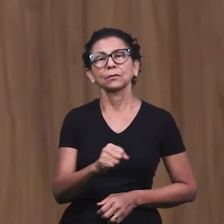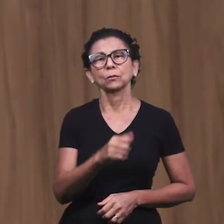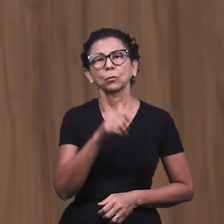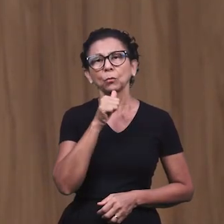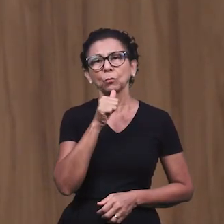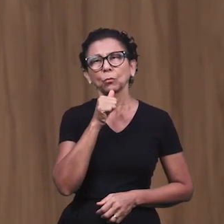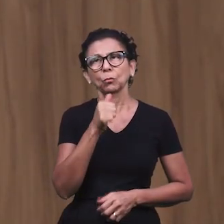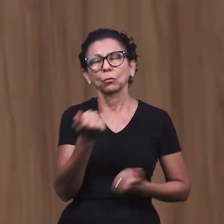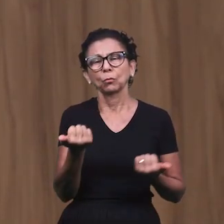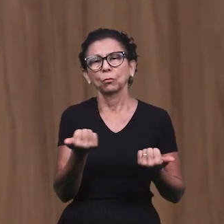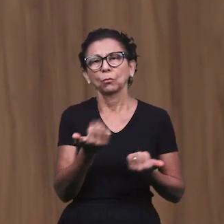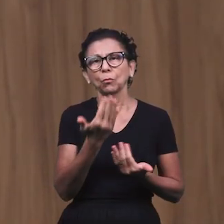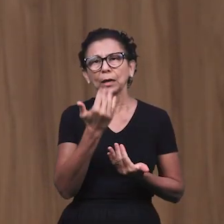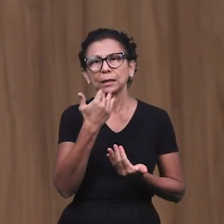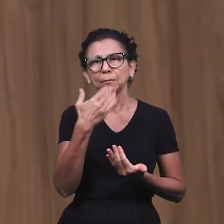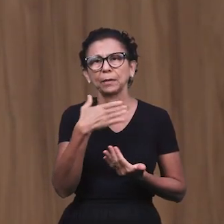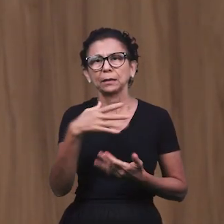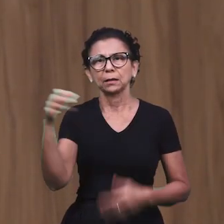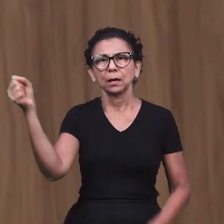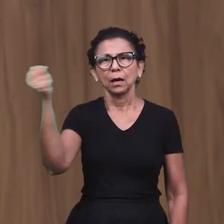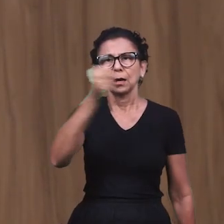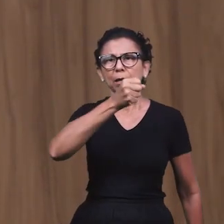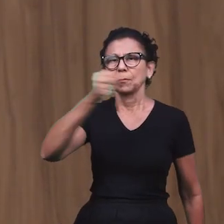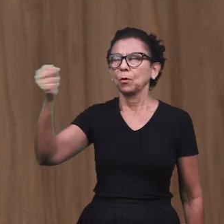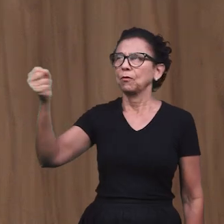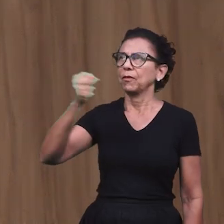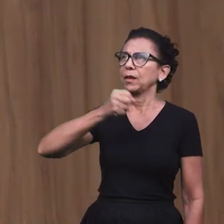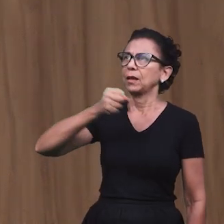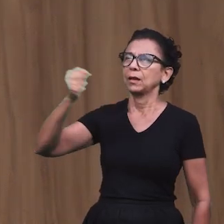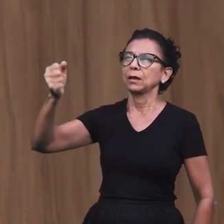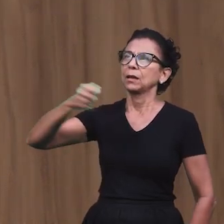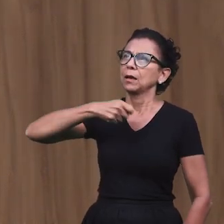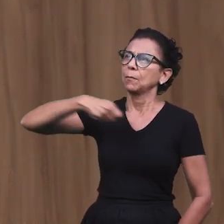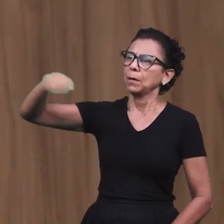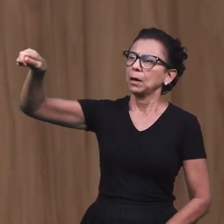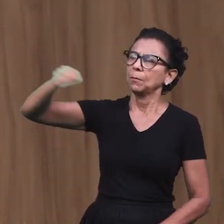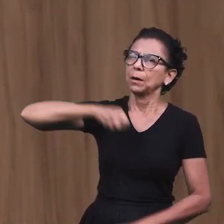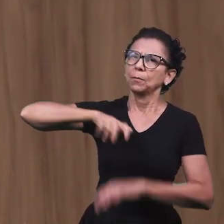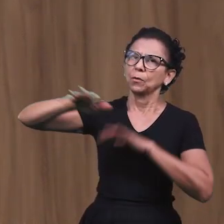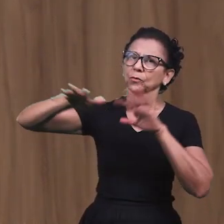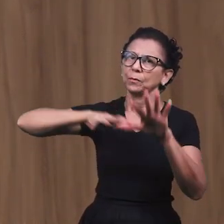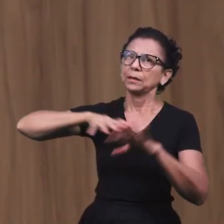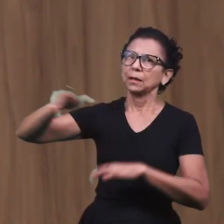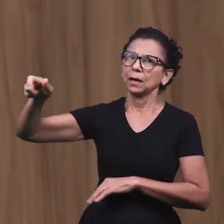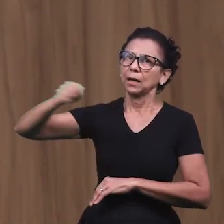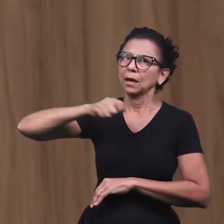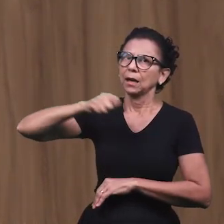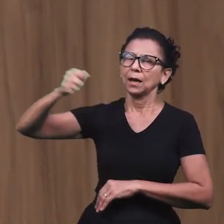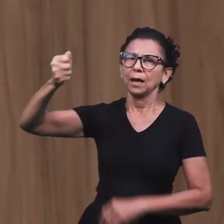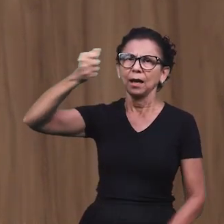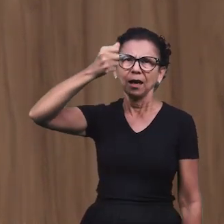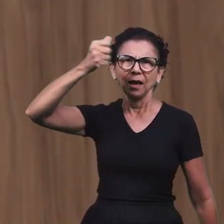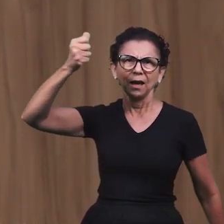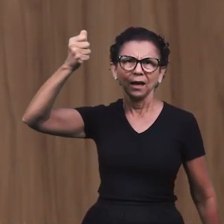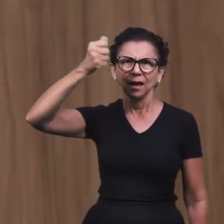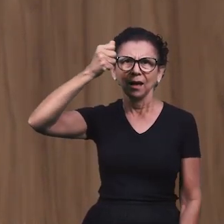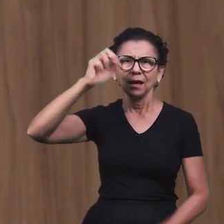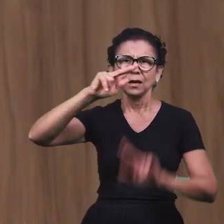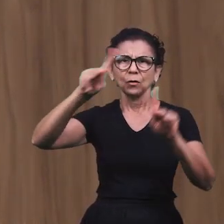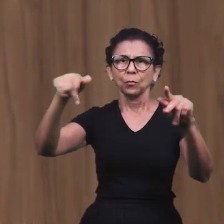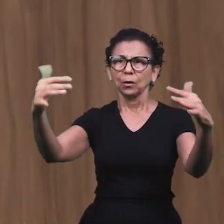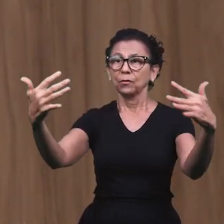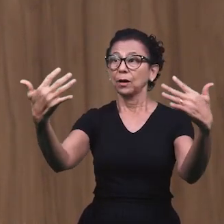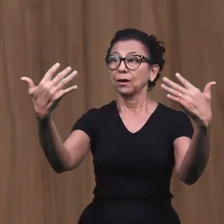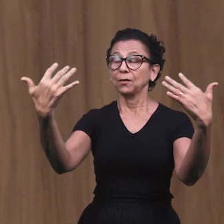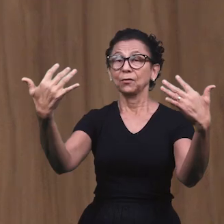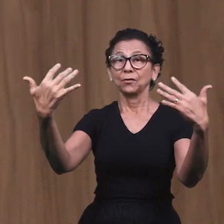estava acontecendo. Aquela oferta movida diante do Senhor. E era uma marca, era uma festa, era um acontecimento. E todos